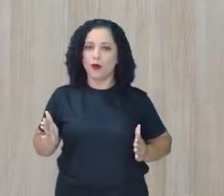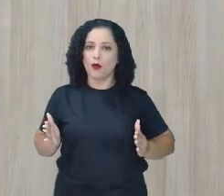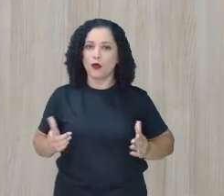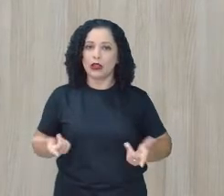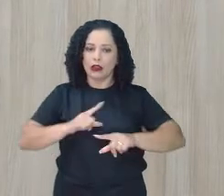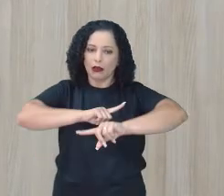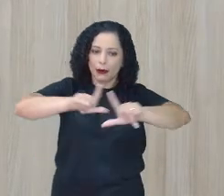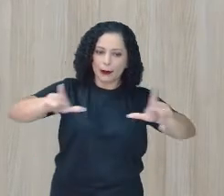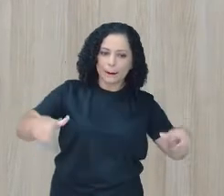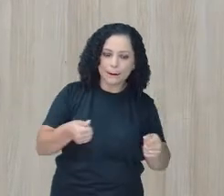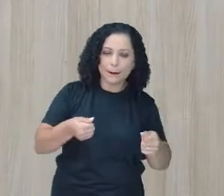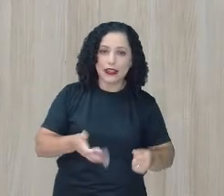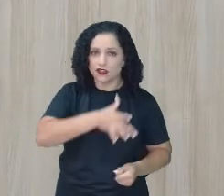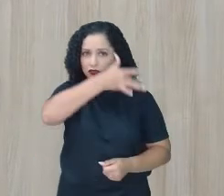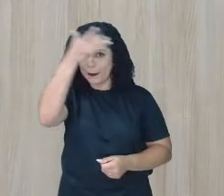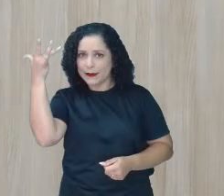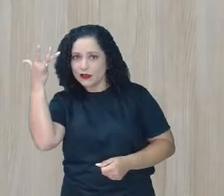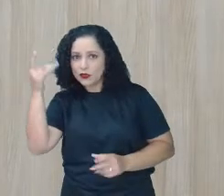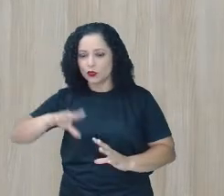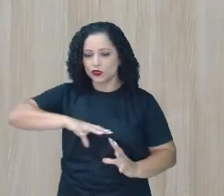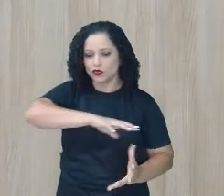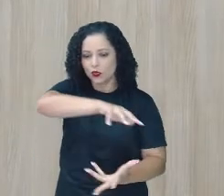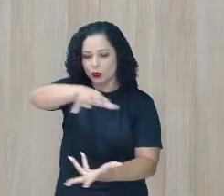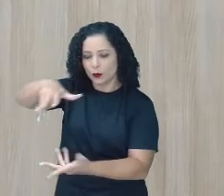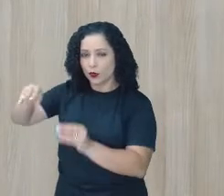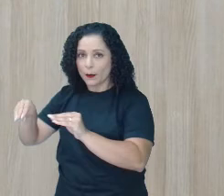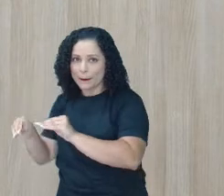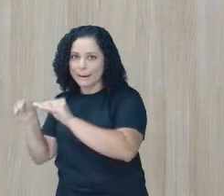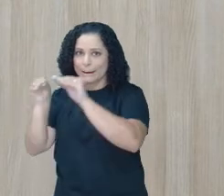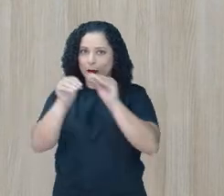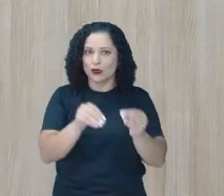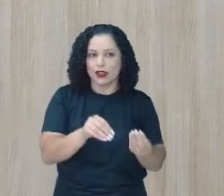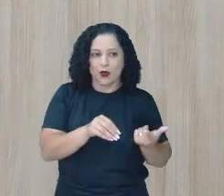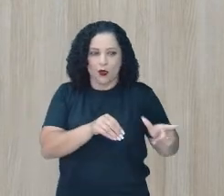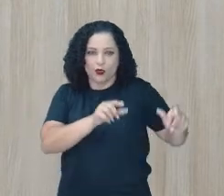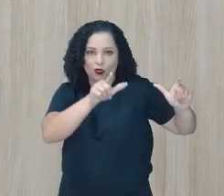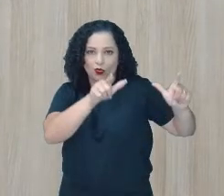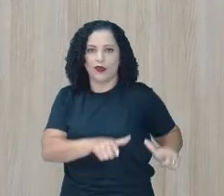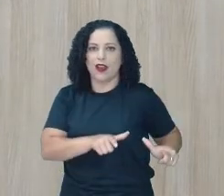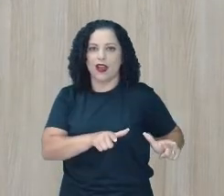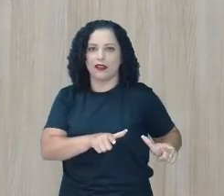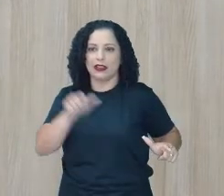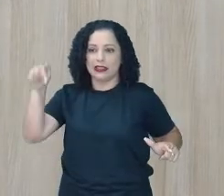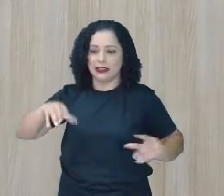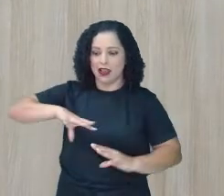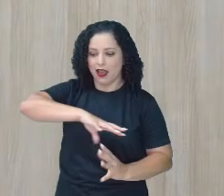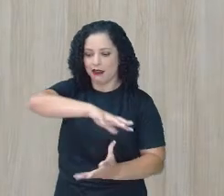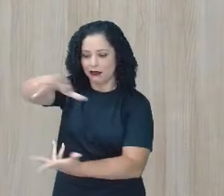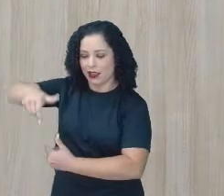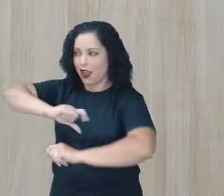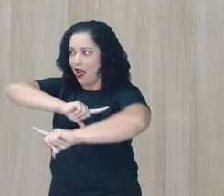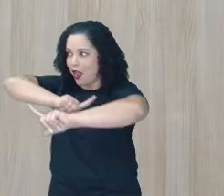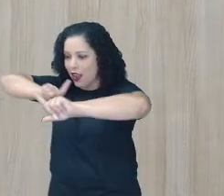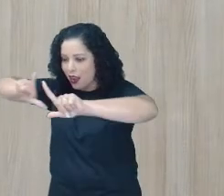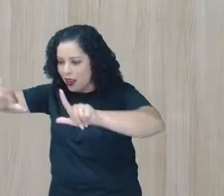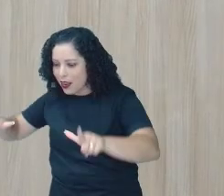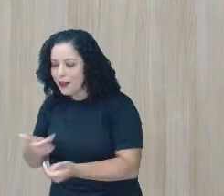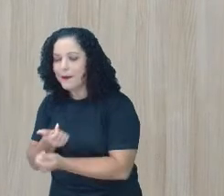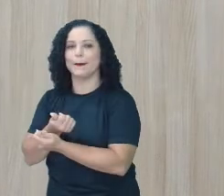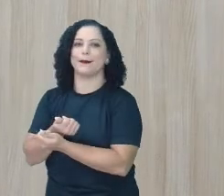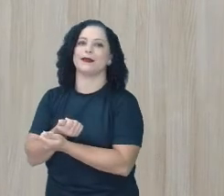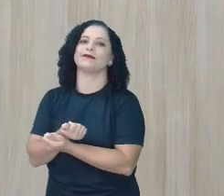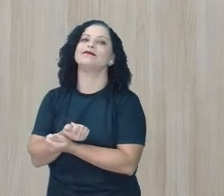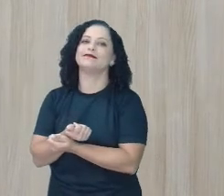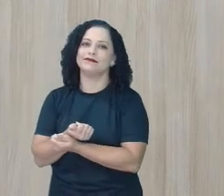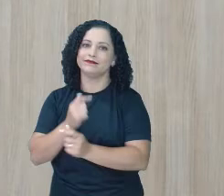outro lugar, para que a Terra se recomponha e volte a ser habitável e a gente possa retornar